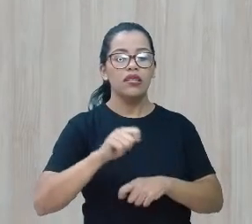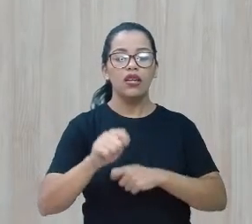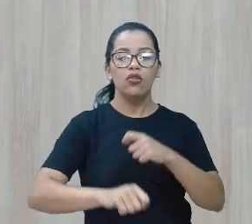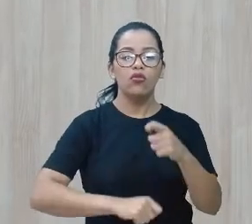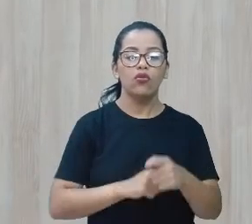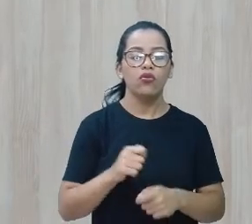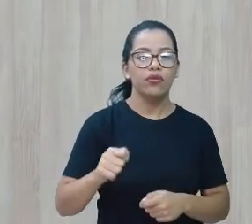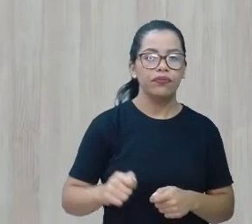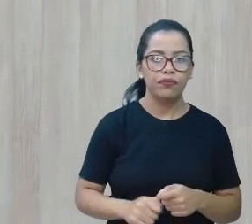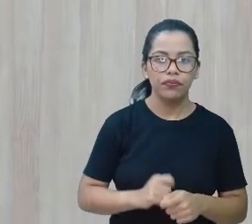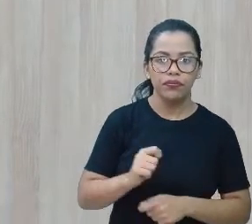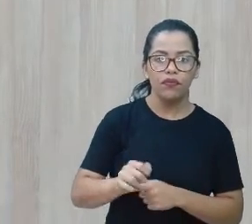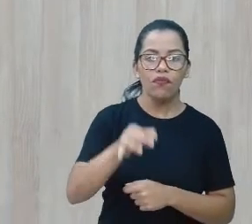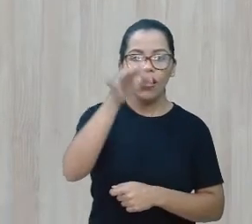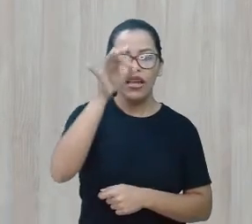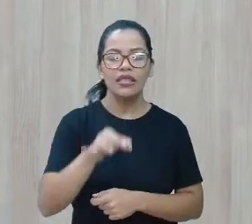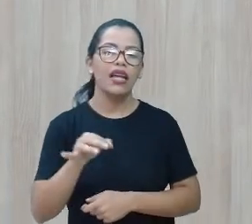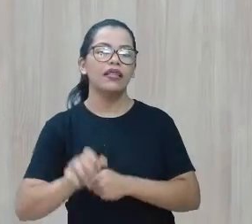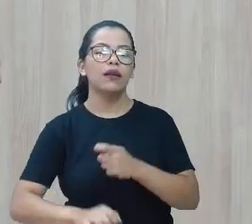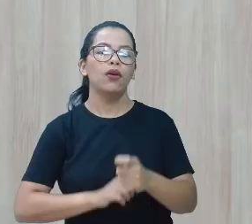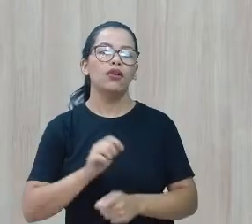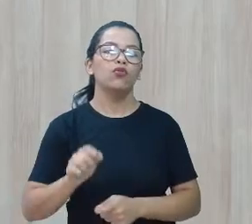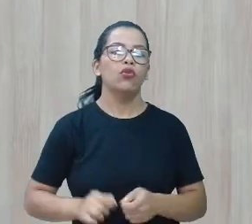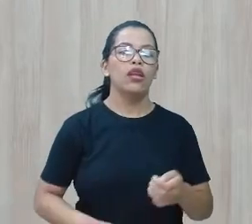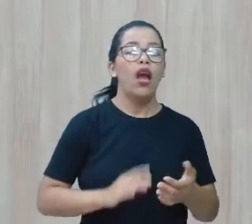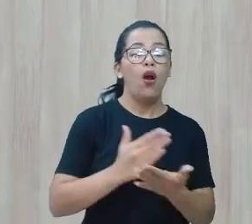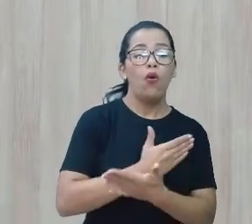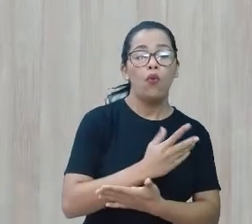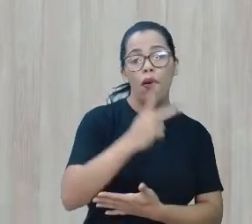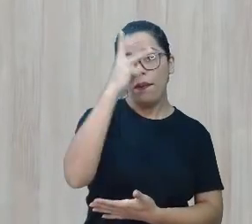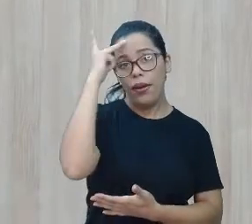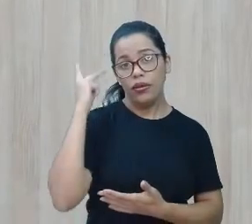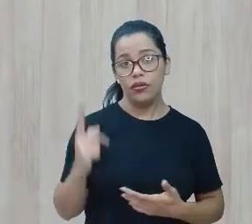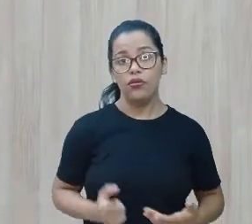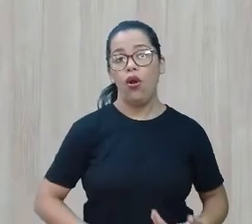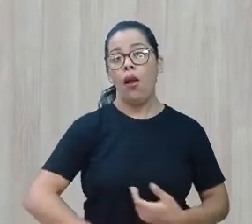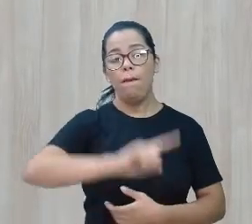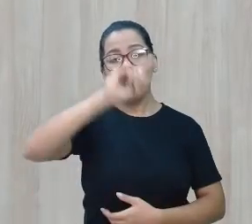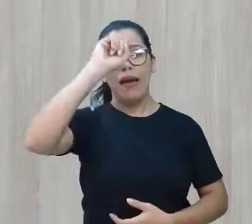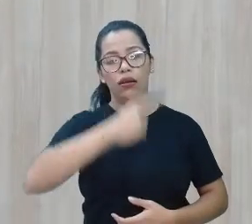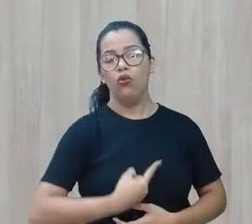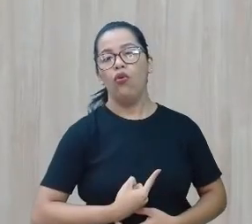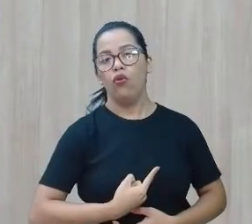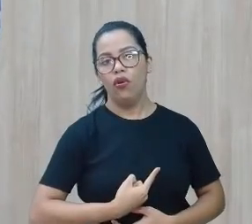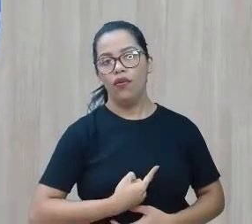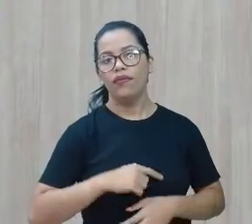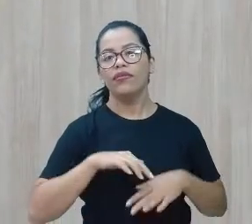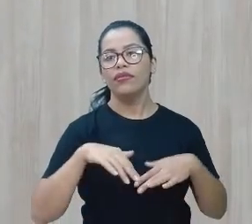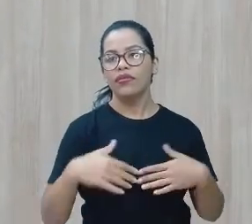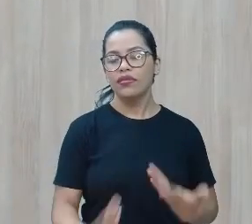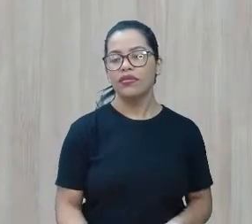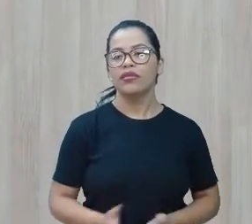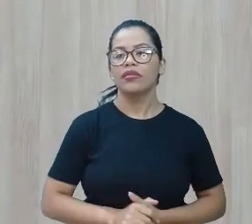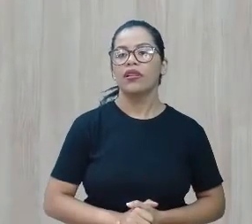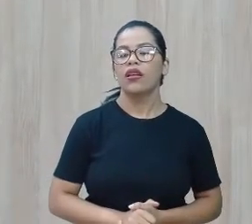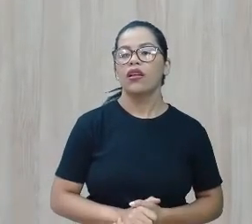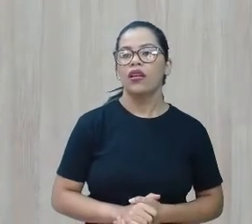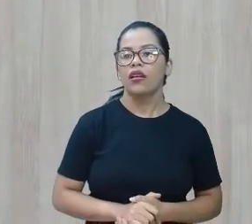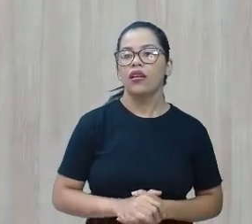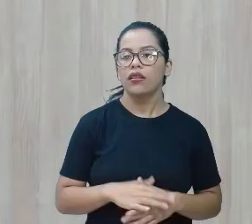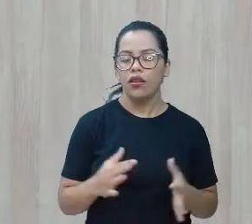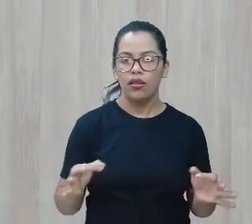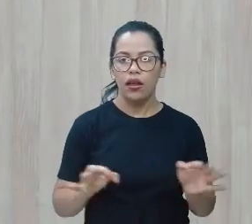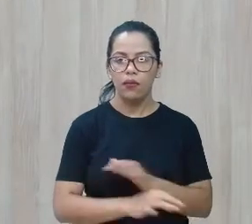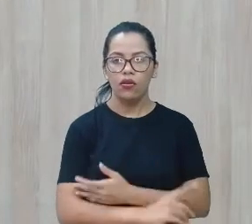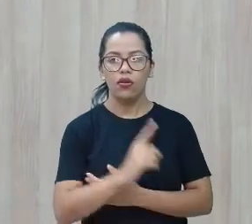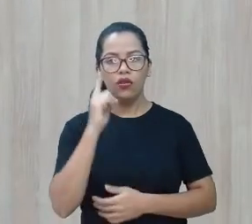ação exatamente do jeito que foi mandado nele fazer, tá certo? Vou reproduzir agora, pronto, acabei de ver,